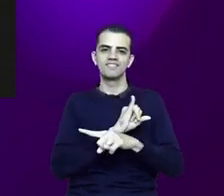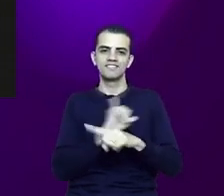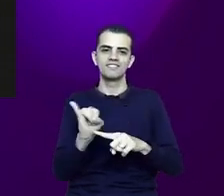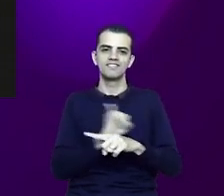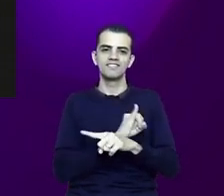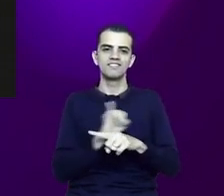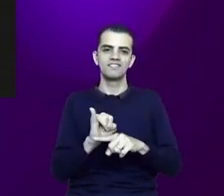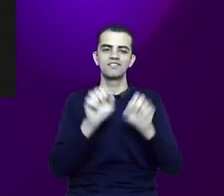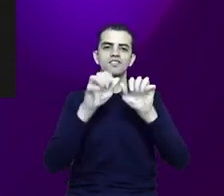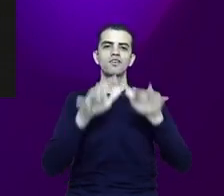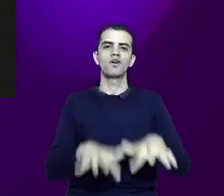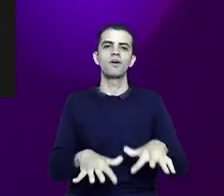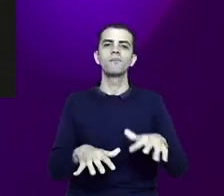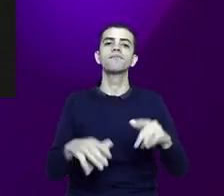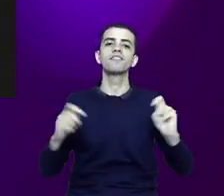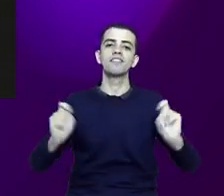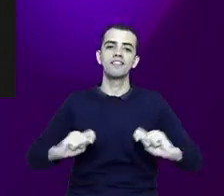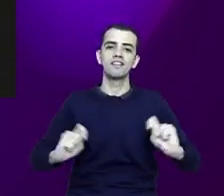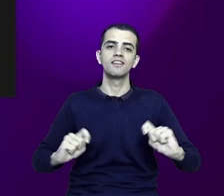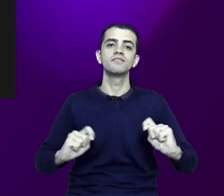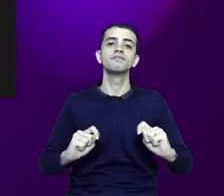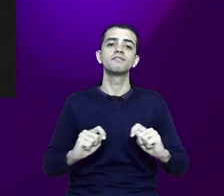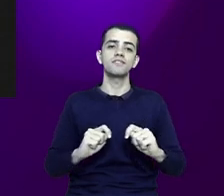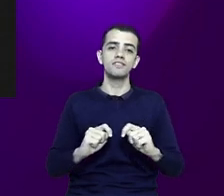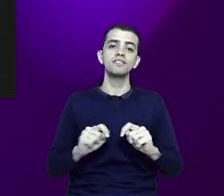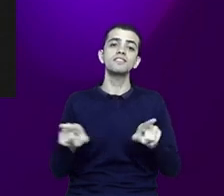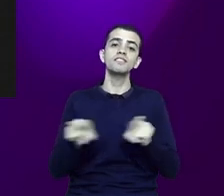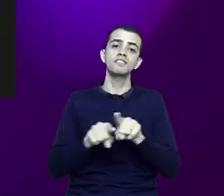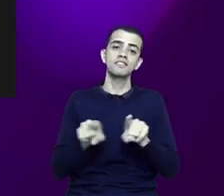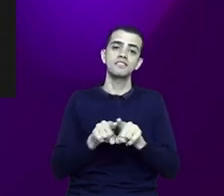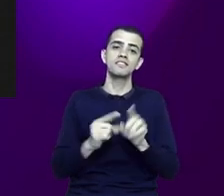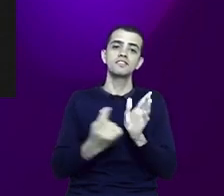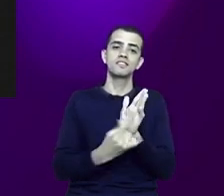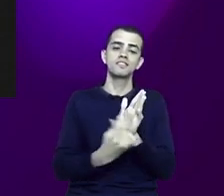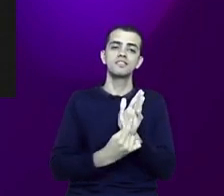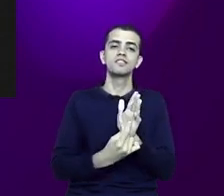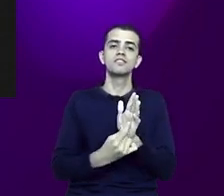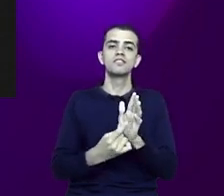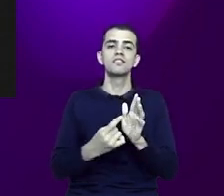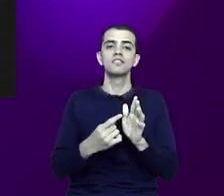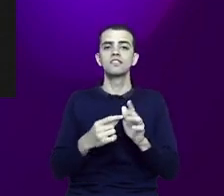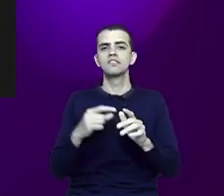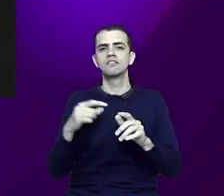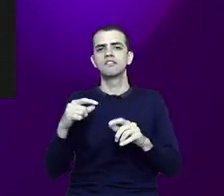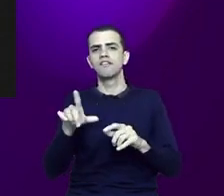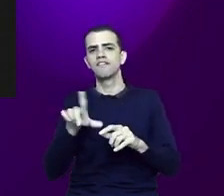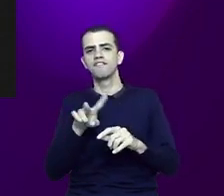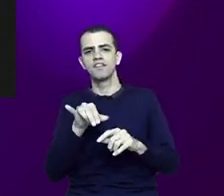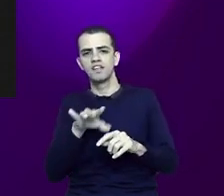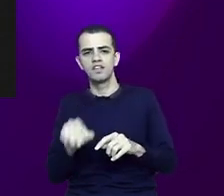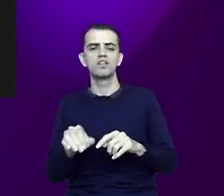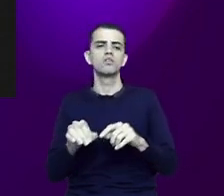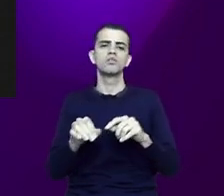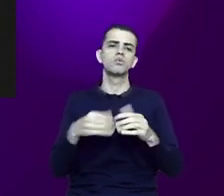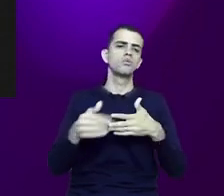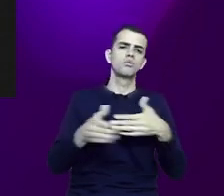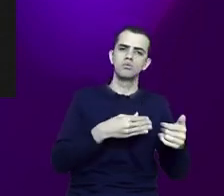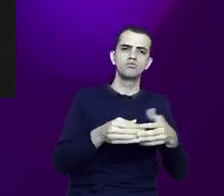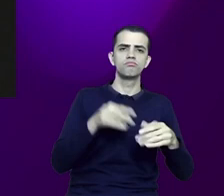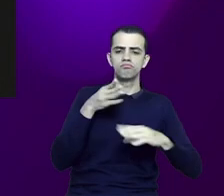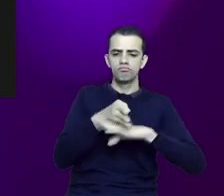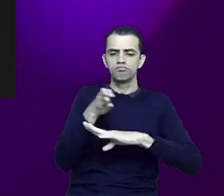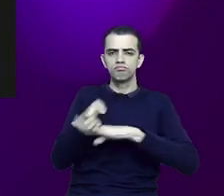planejamentos 3D mais simples, mas no próprio software, e a integração também com vídeo de artroscopia ou laparoscopia, se for, e a integração com